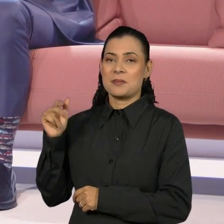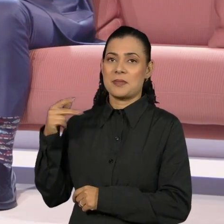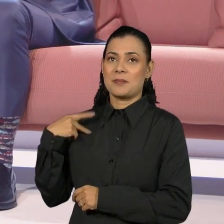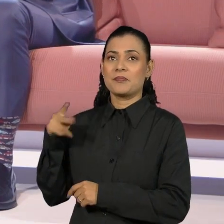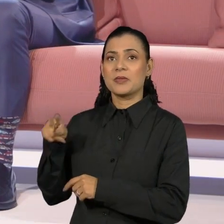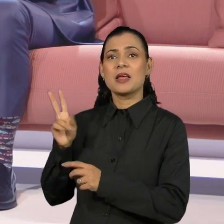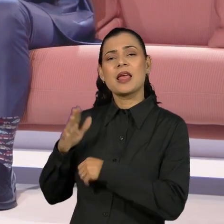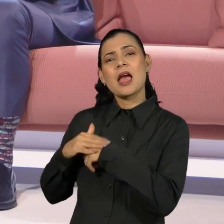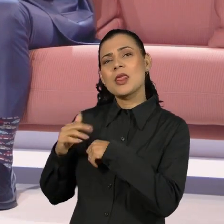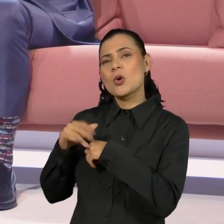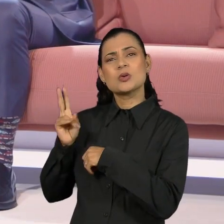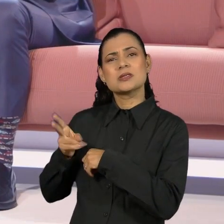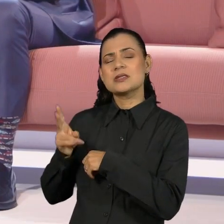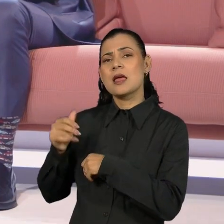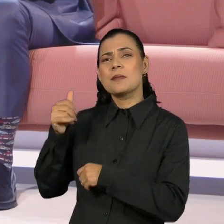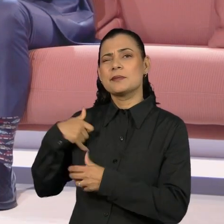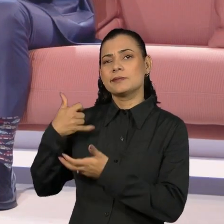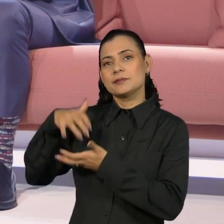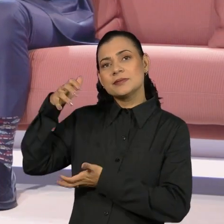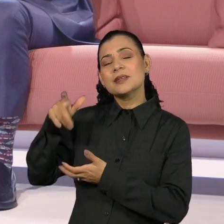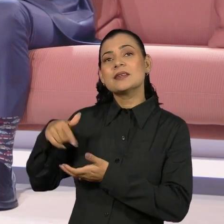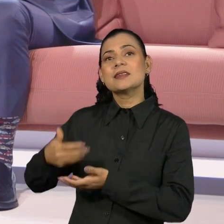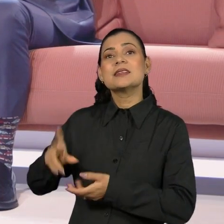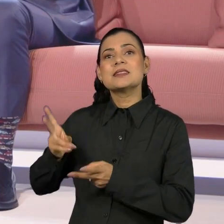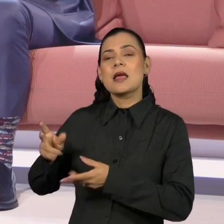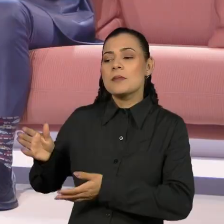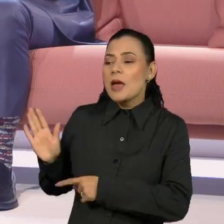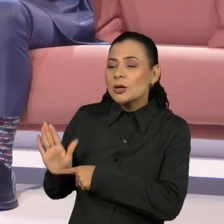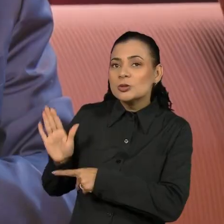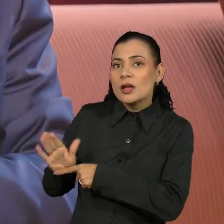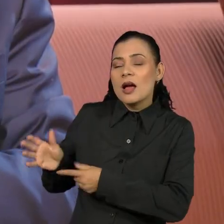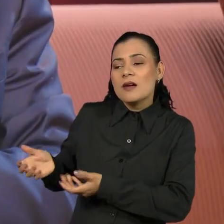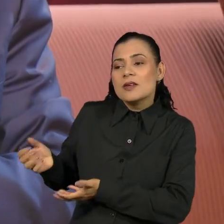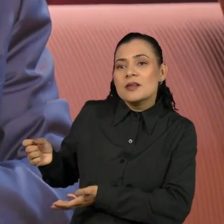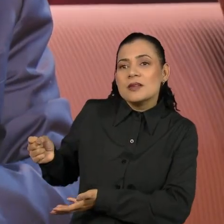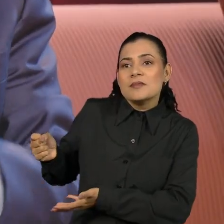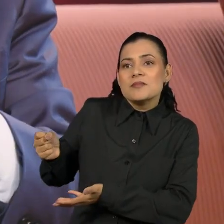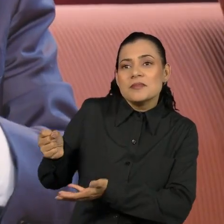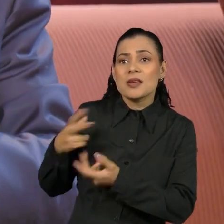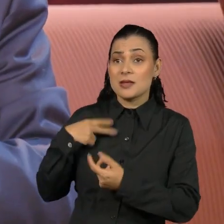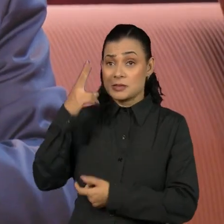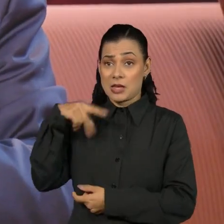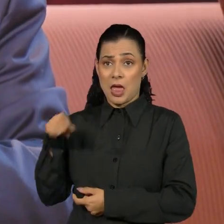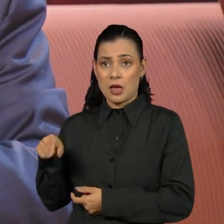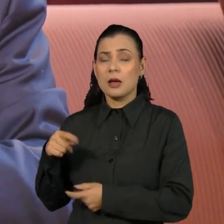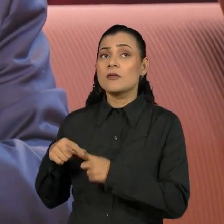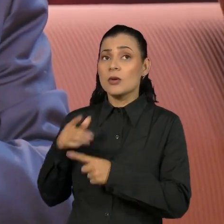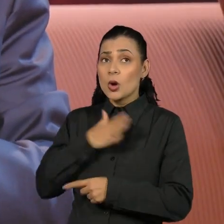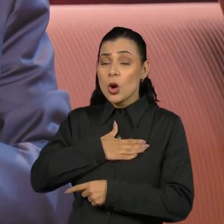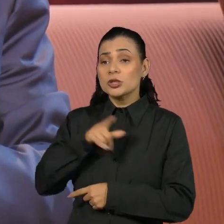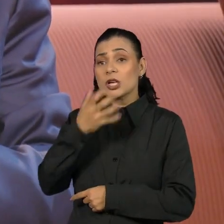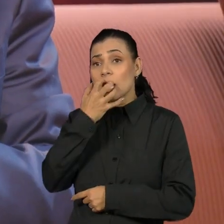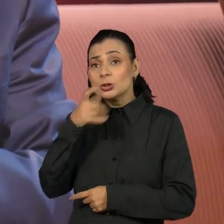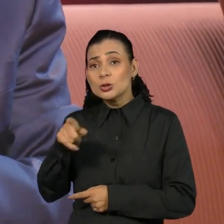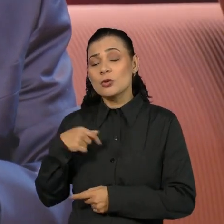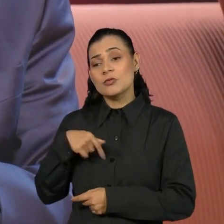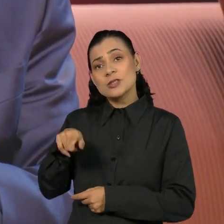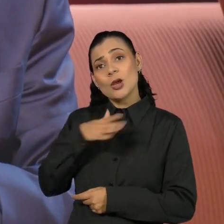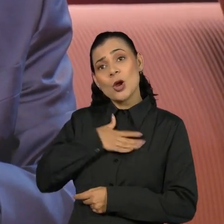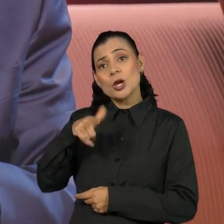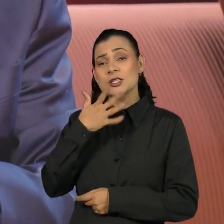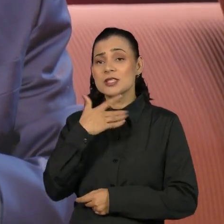E ele era carinhoso com Dona Margarida, carregava a Dona Margarida, que era cega. Você gosta de cachorro, gosta